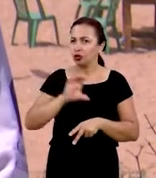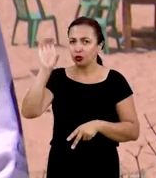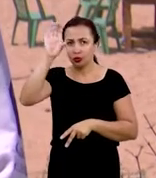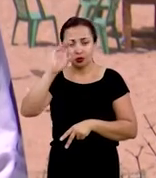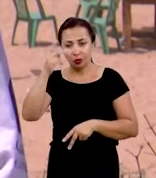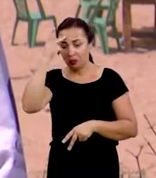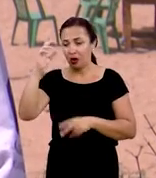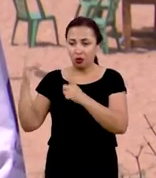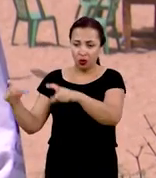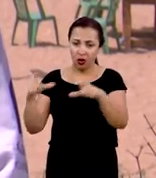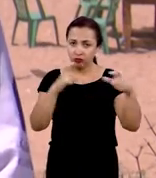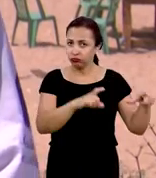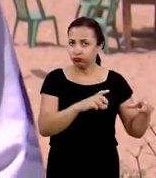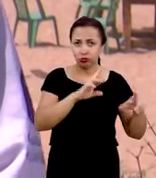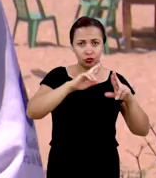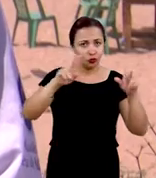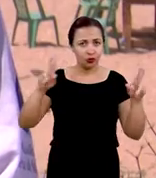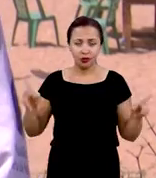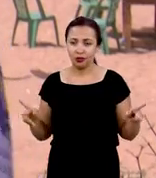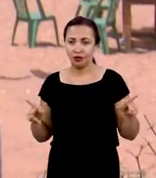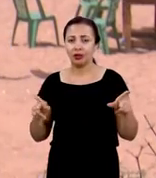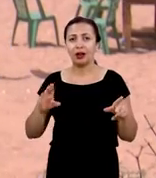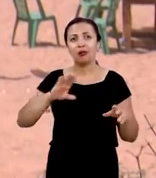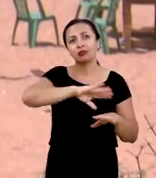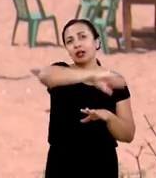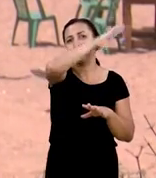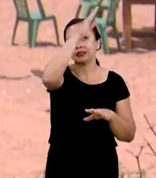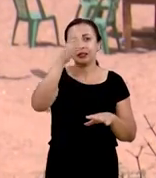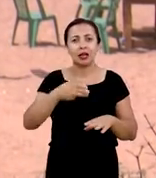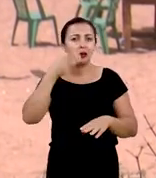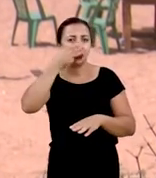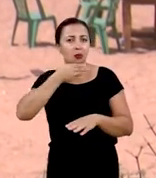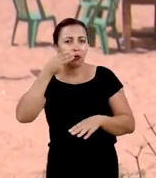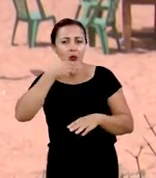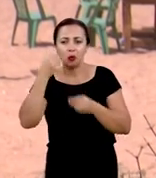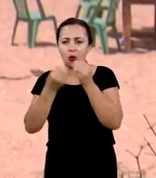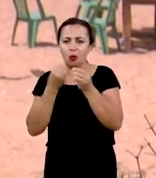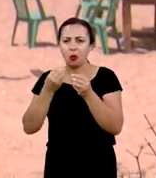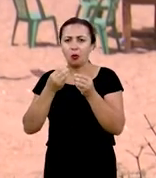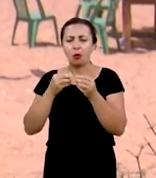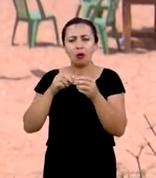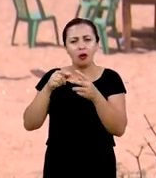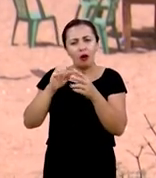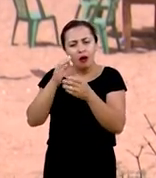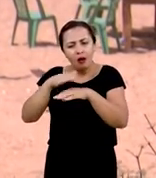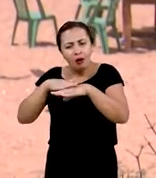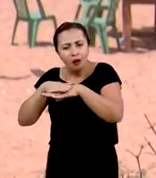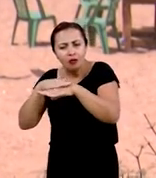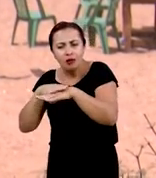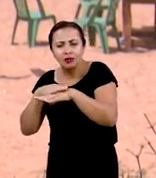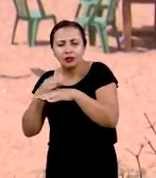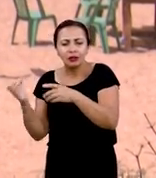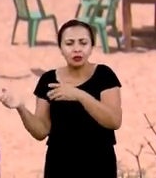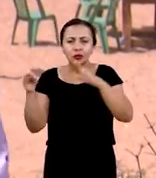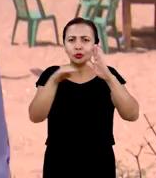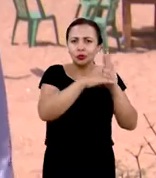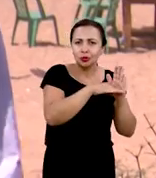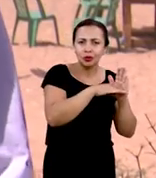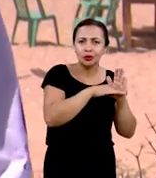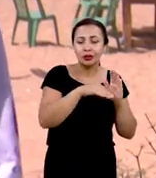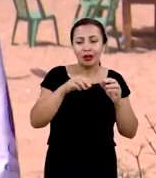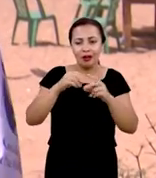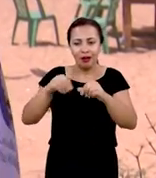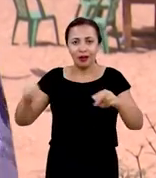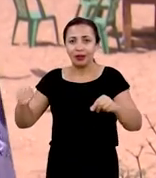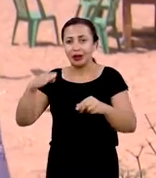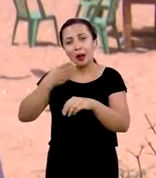lugar. Por exemplo, se a gente comparar a Serra do Mel, a maneira como foi negociada a chegada das eólicas foi de um jeito, a Areia Branca foi